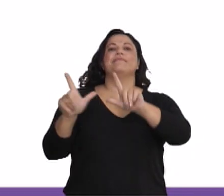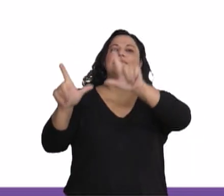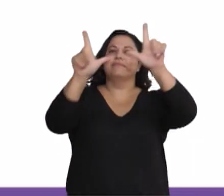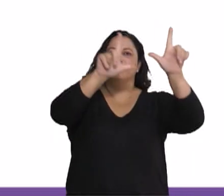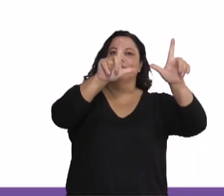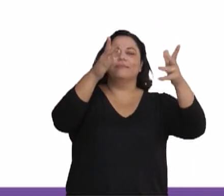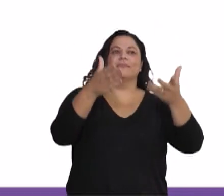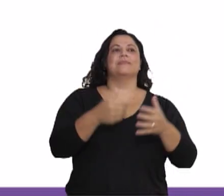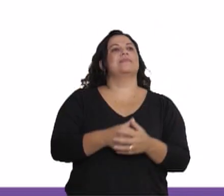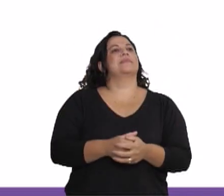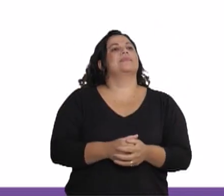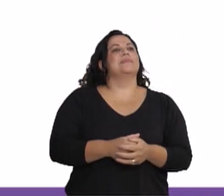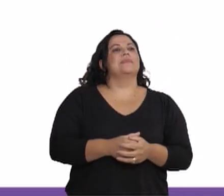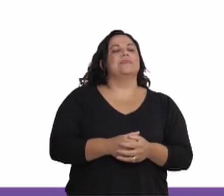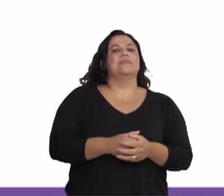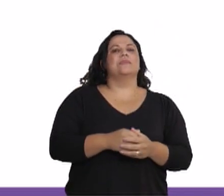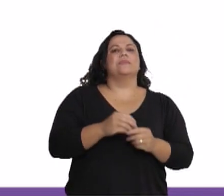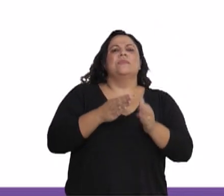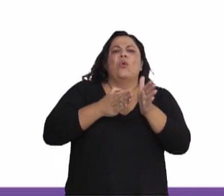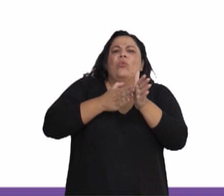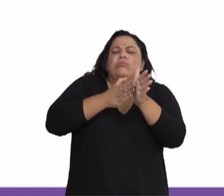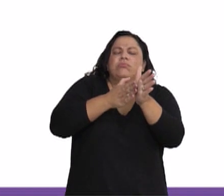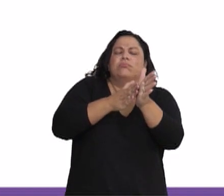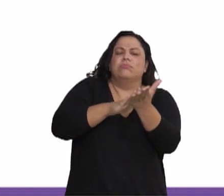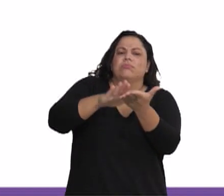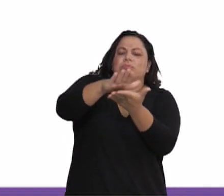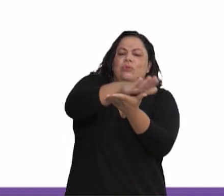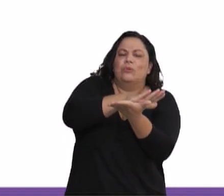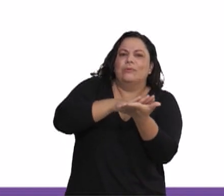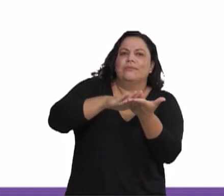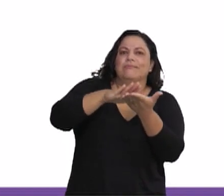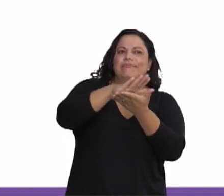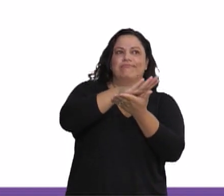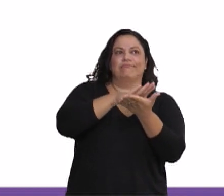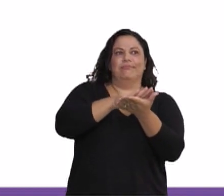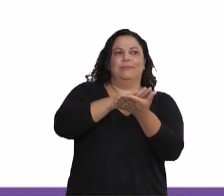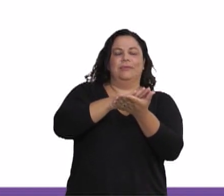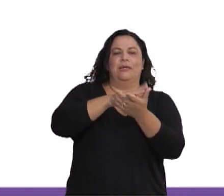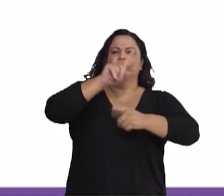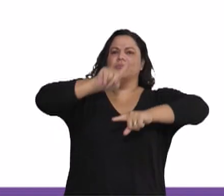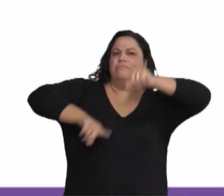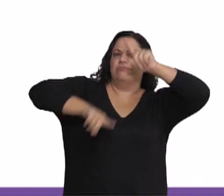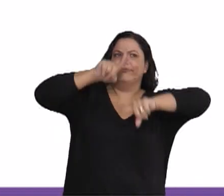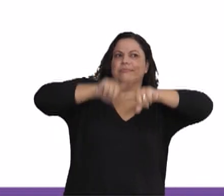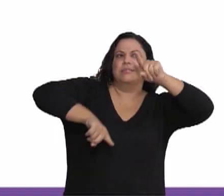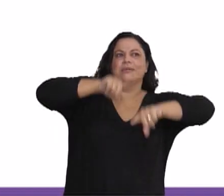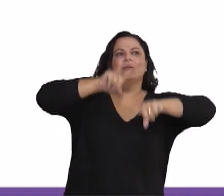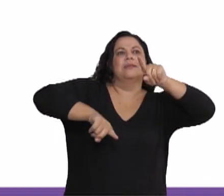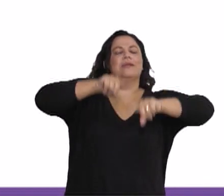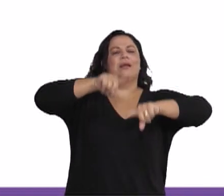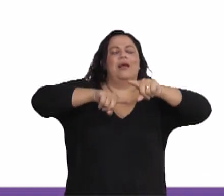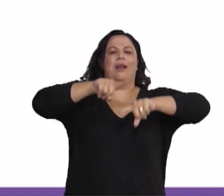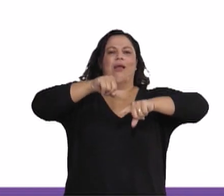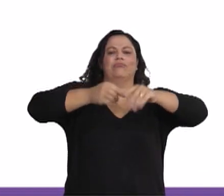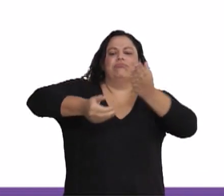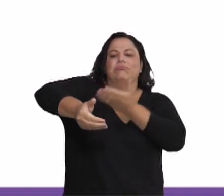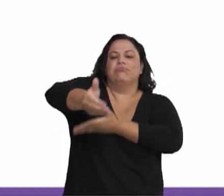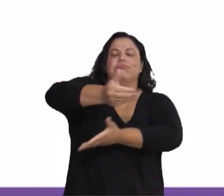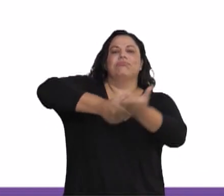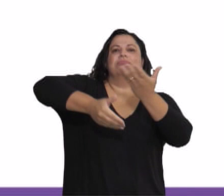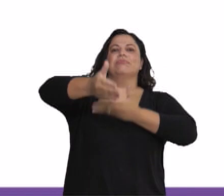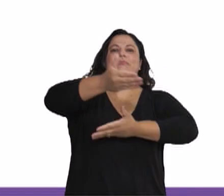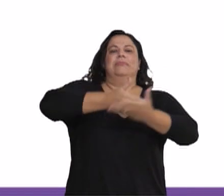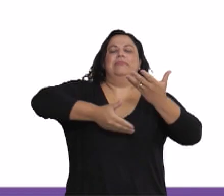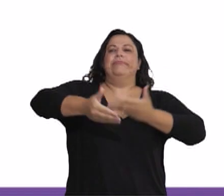então a ideia dos condutores térmicos. Então, assim, materiais que transmitem facilmente calor são